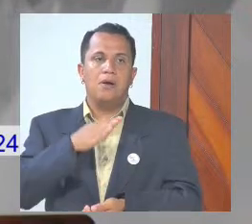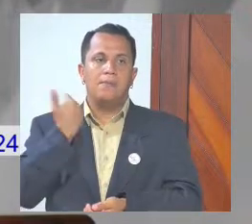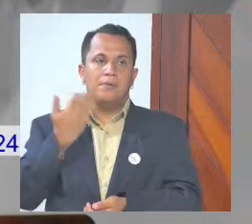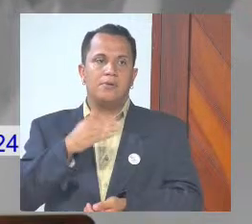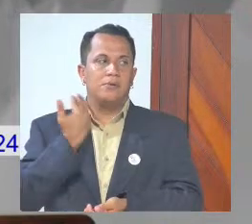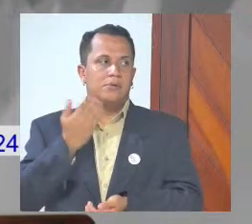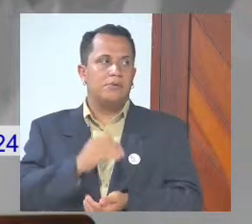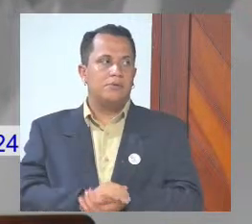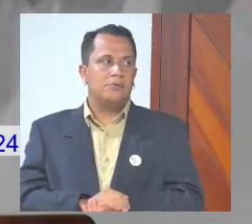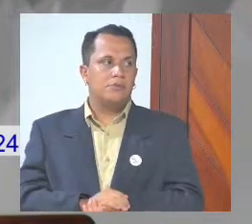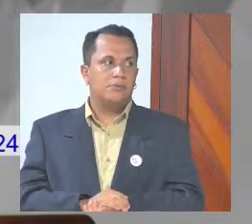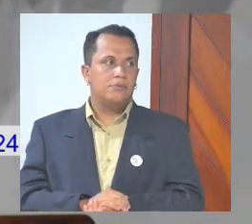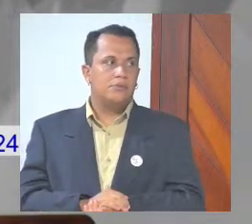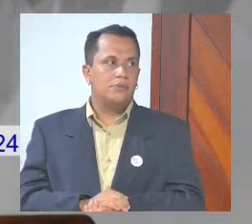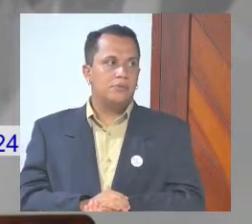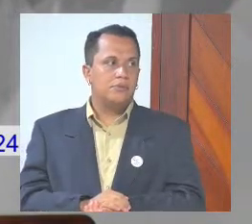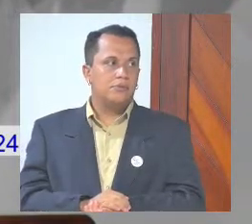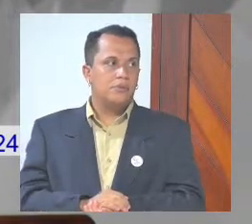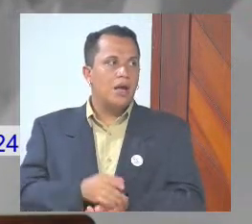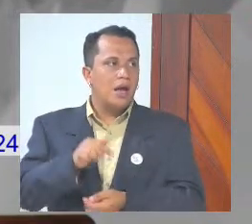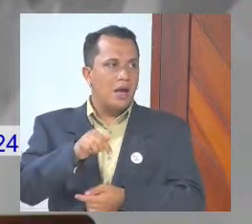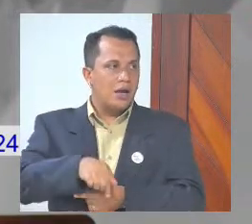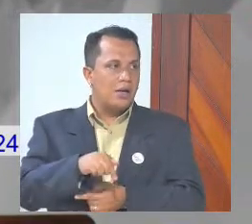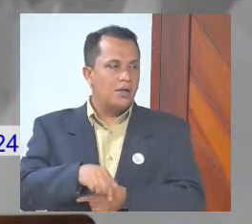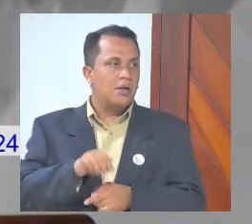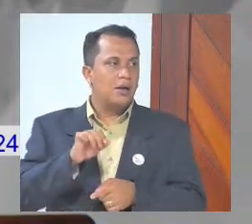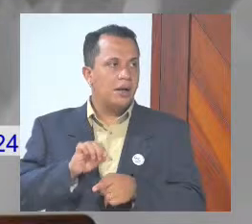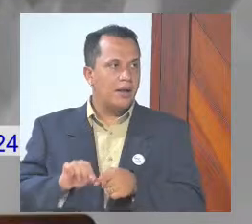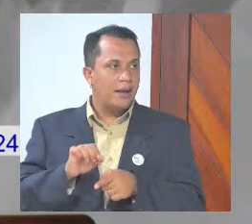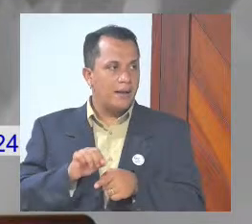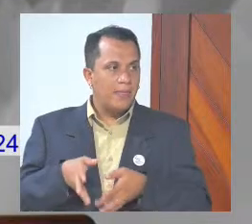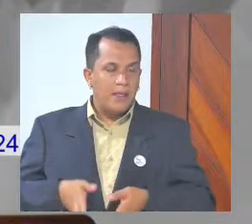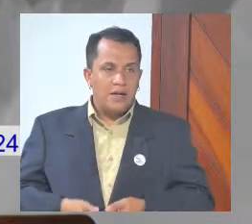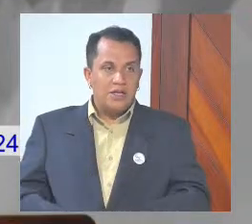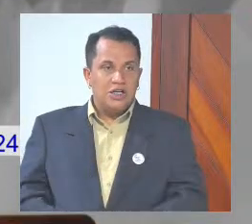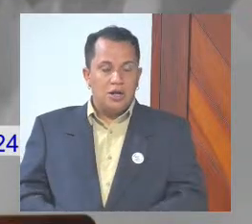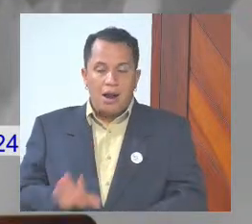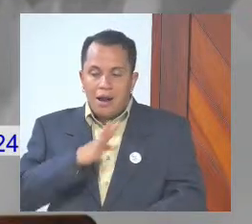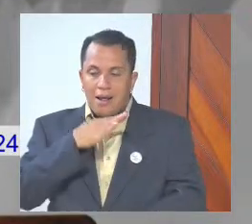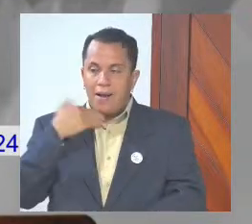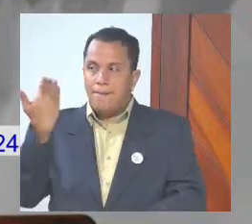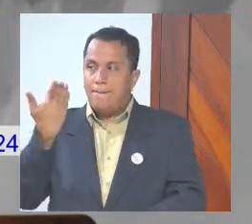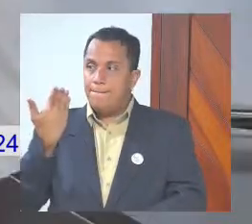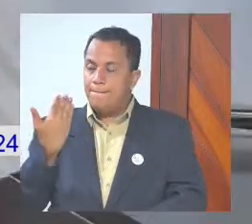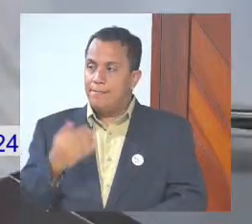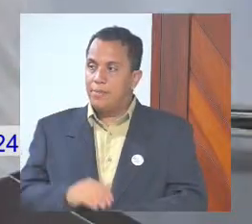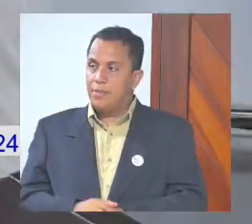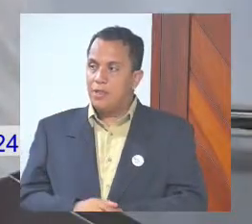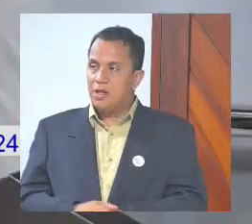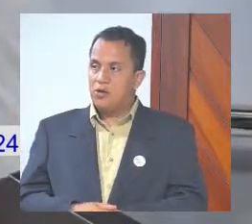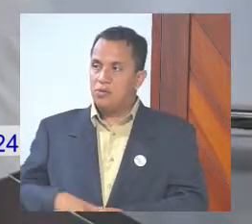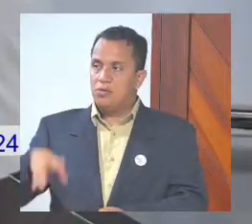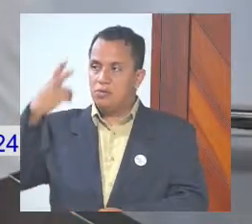mortalidade. E entre elas, aqui em Pinheiro, a mortalidade